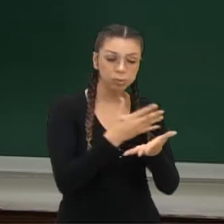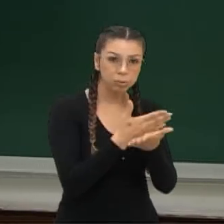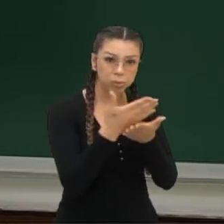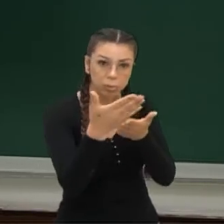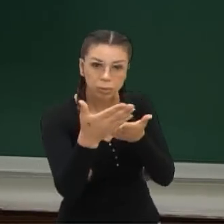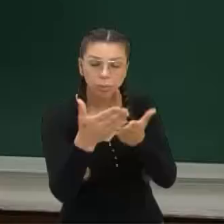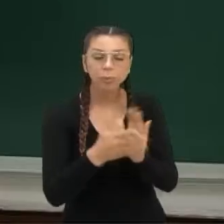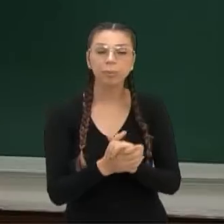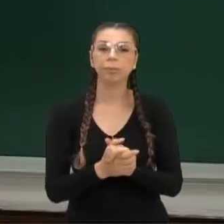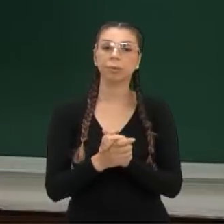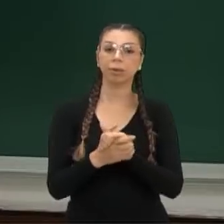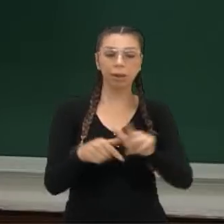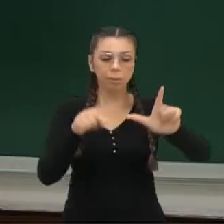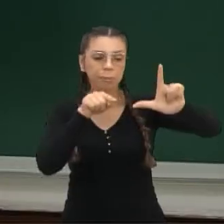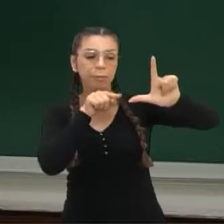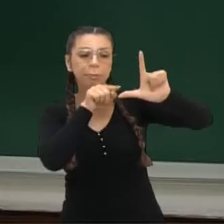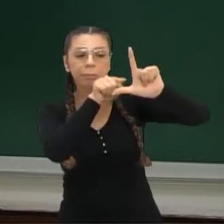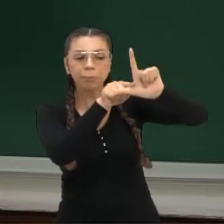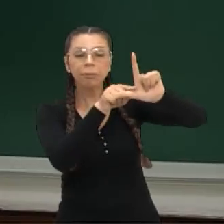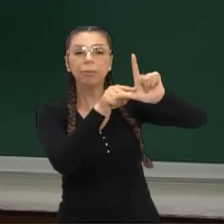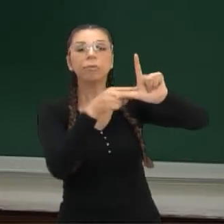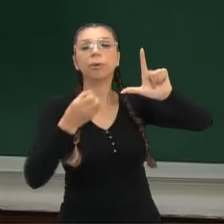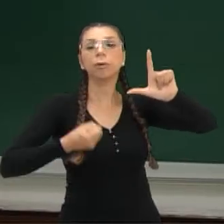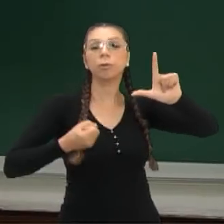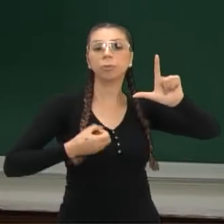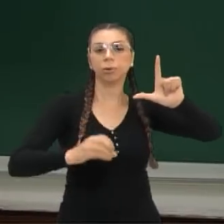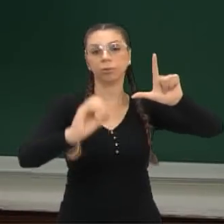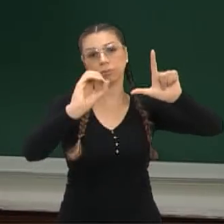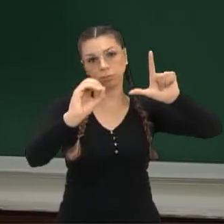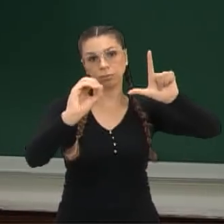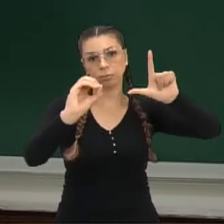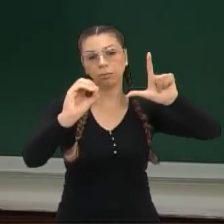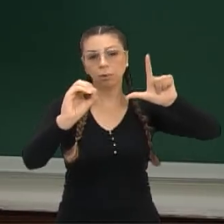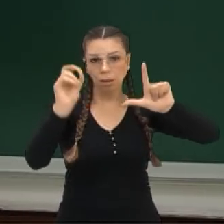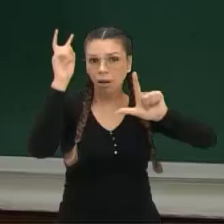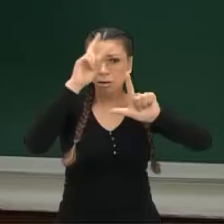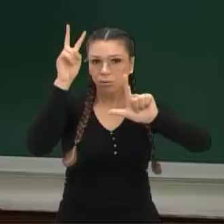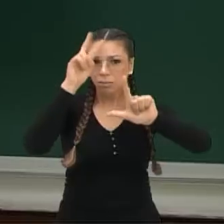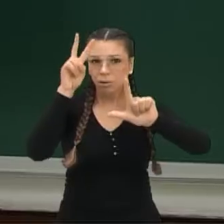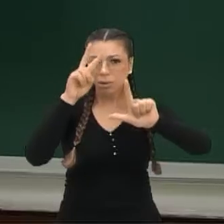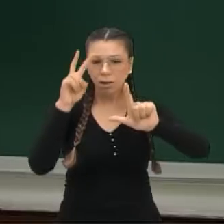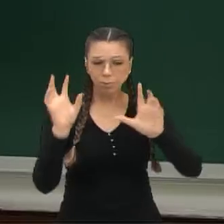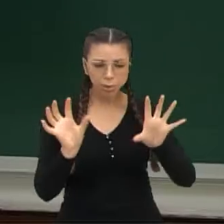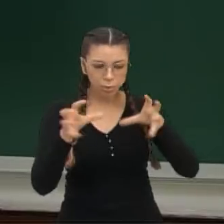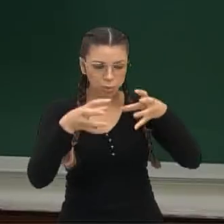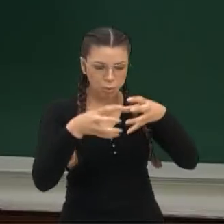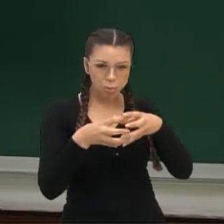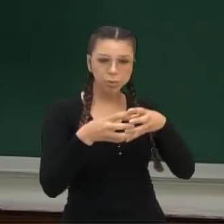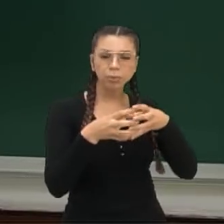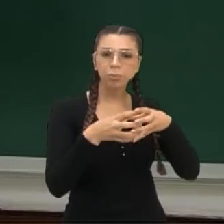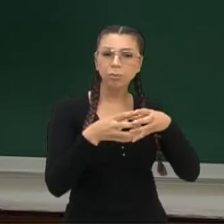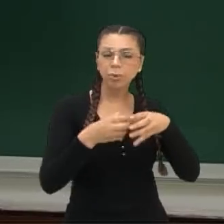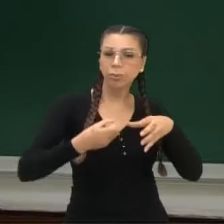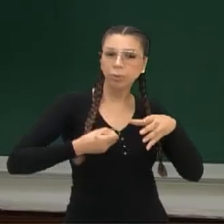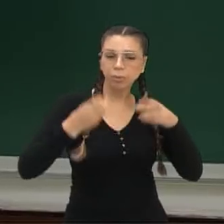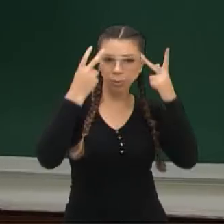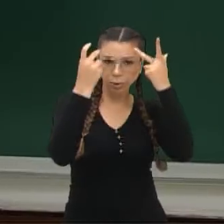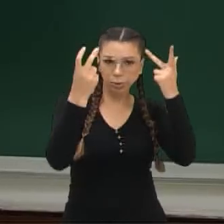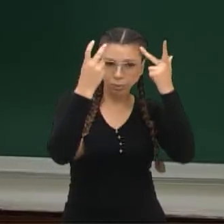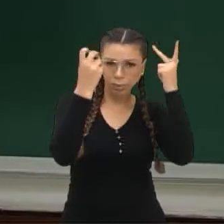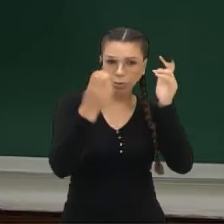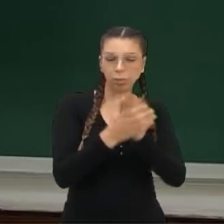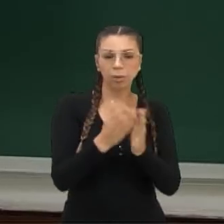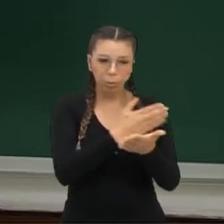nossa contagem pelo número 0. Lembra do conjunto dos números naturais, que é o conjunto que serve para a nossa